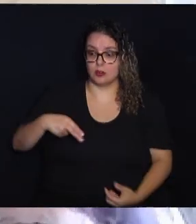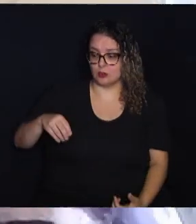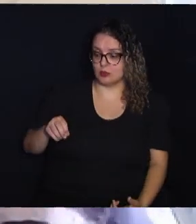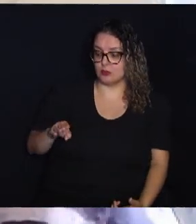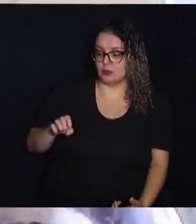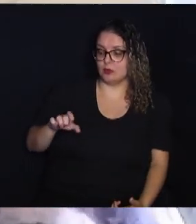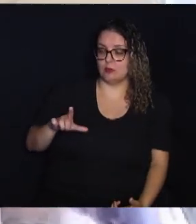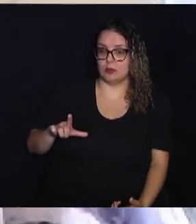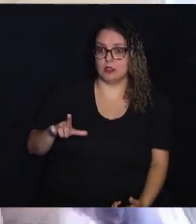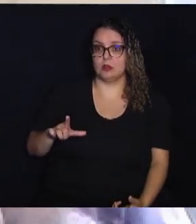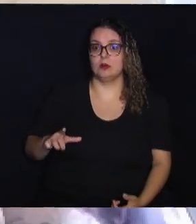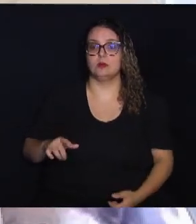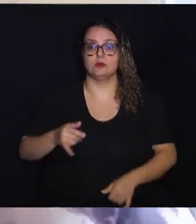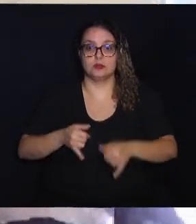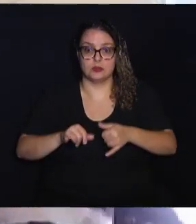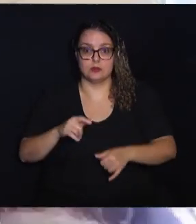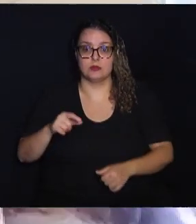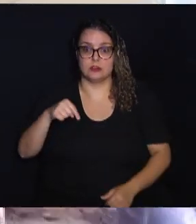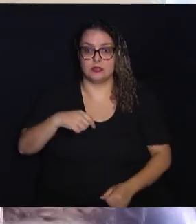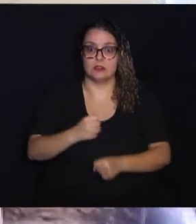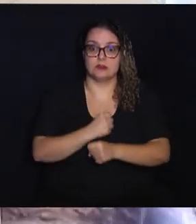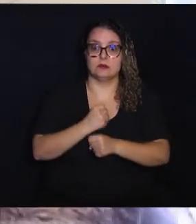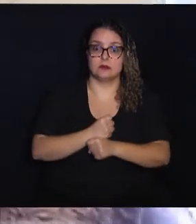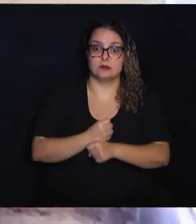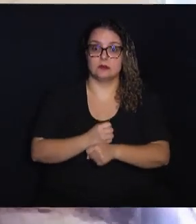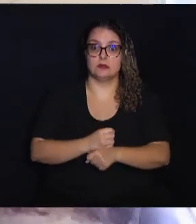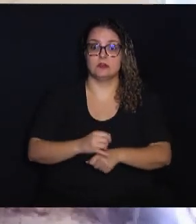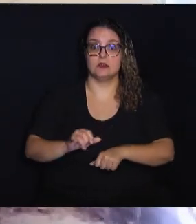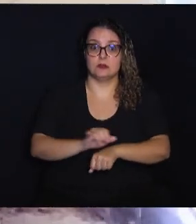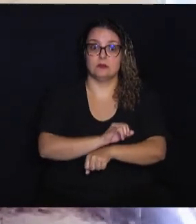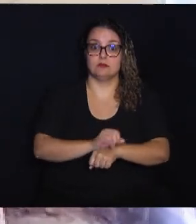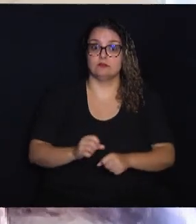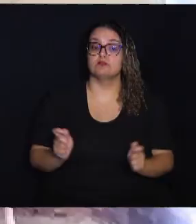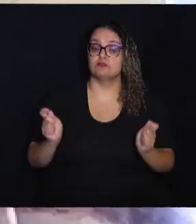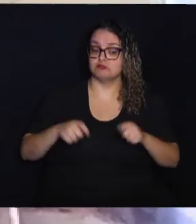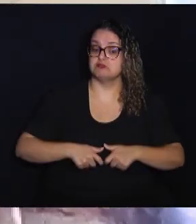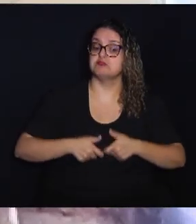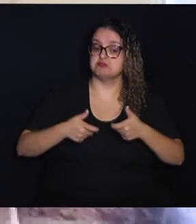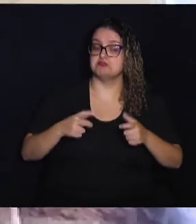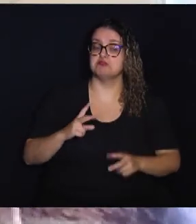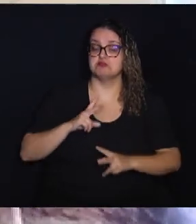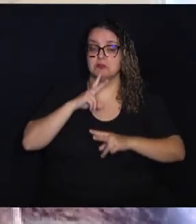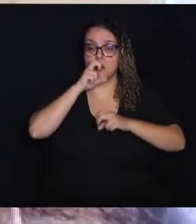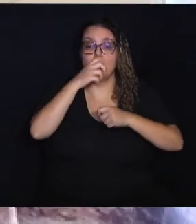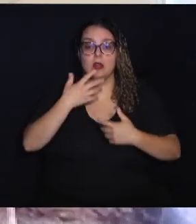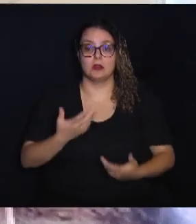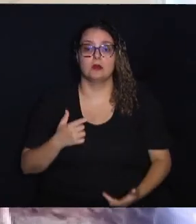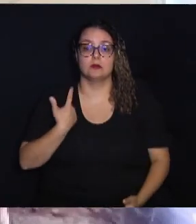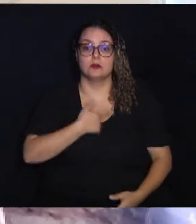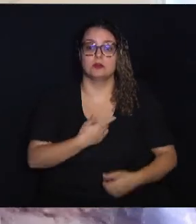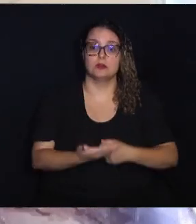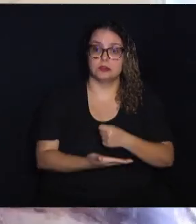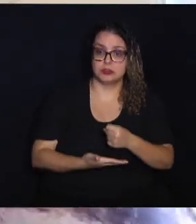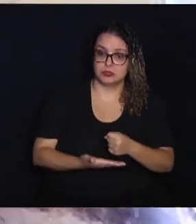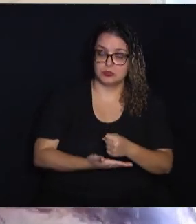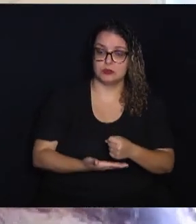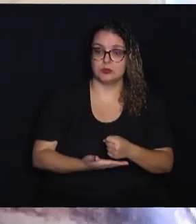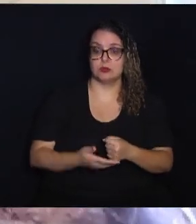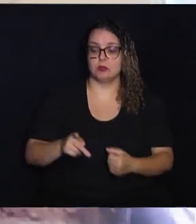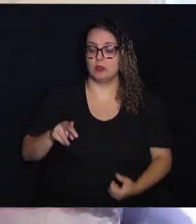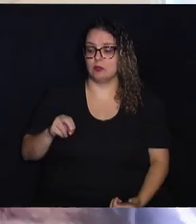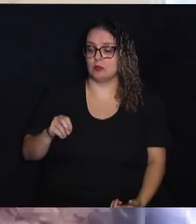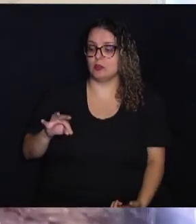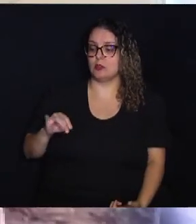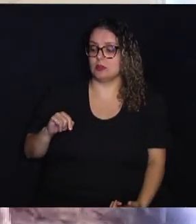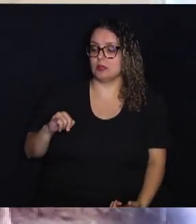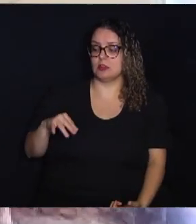Prêmio Nobel de Química desse ano, né? Então, são ferramentas muito, muito poderosas em que nós nos baseamos, então, em